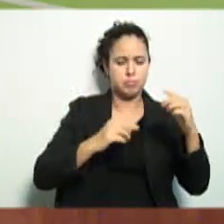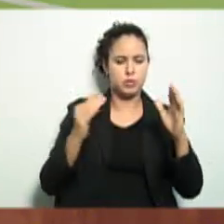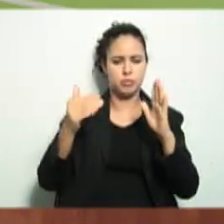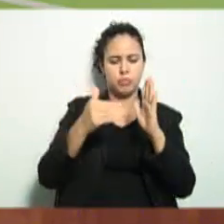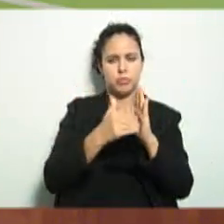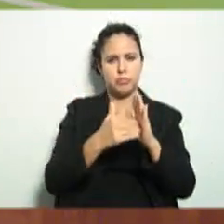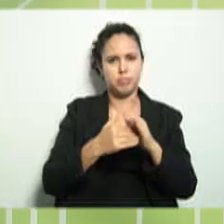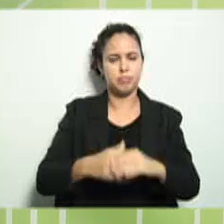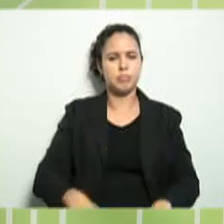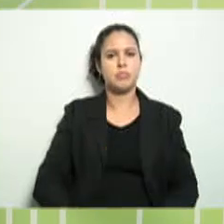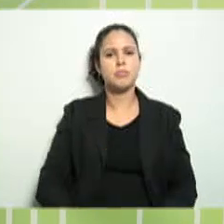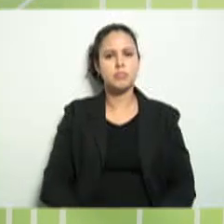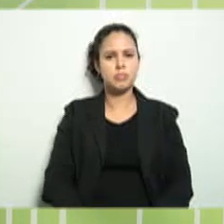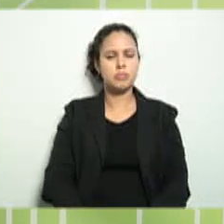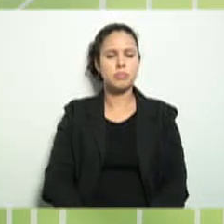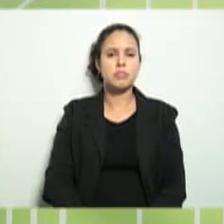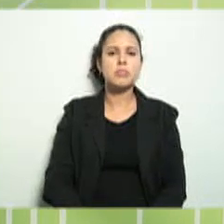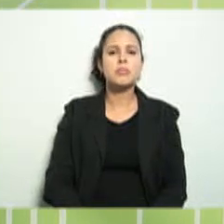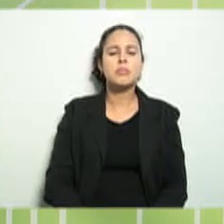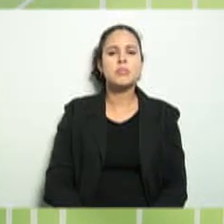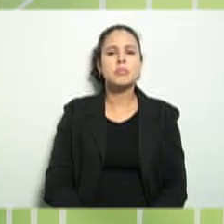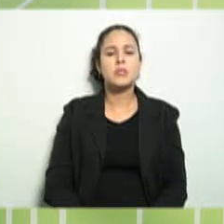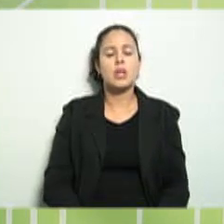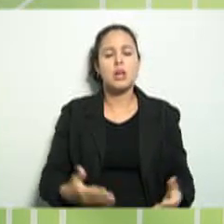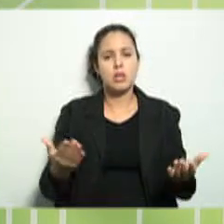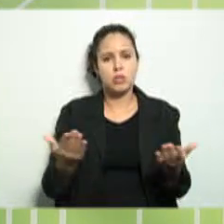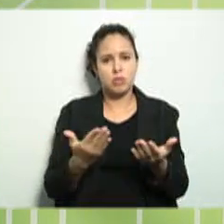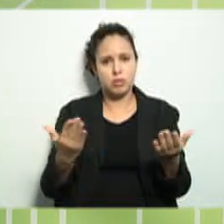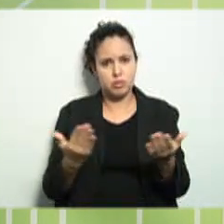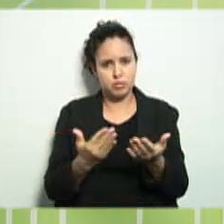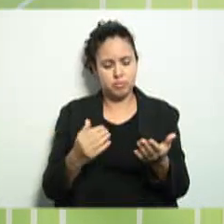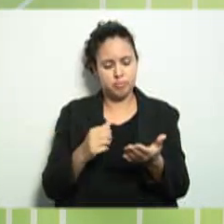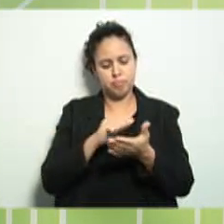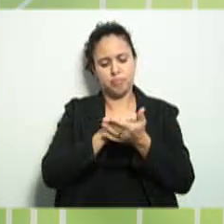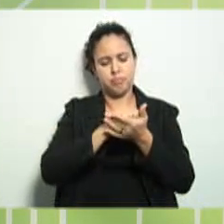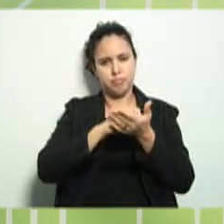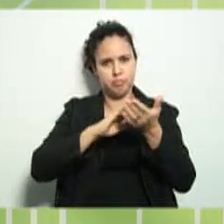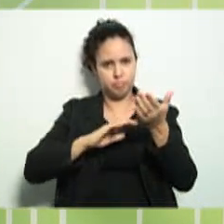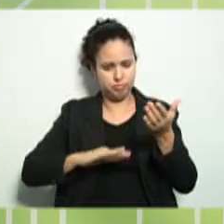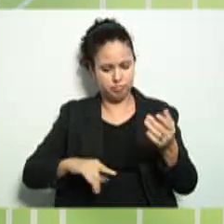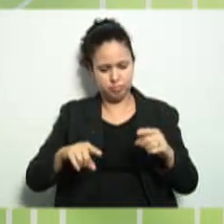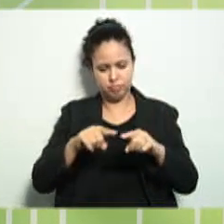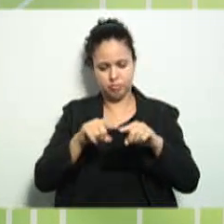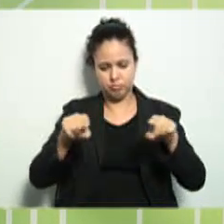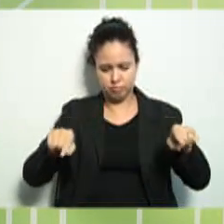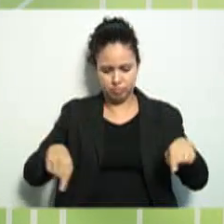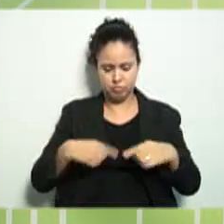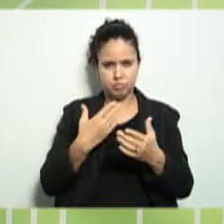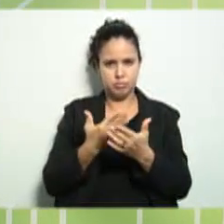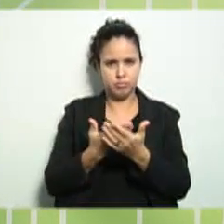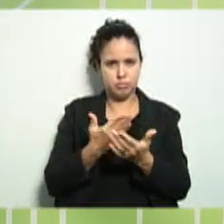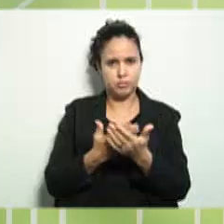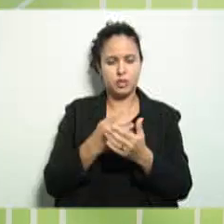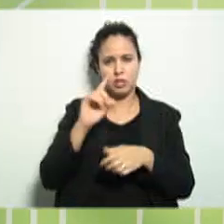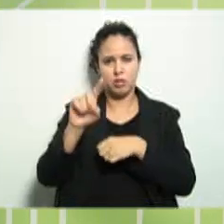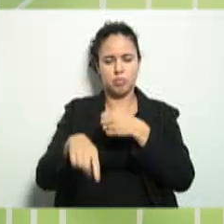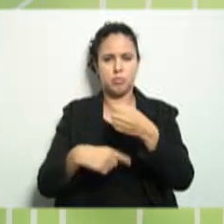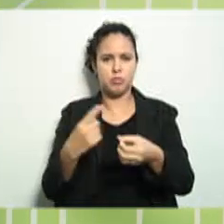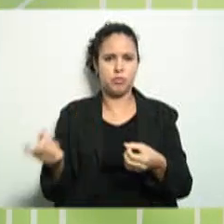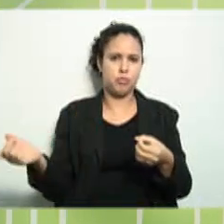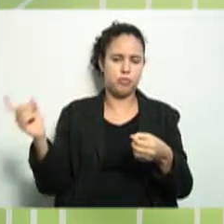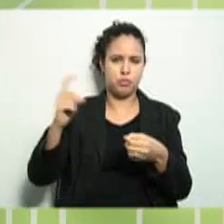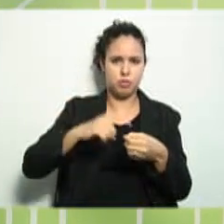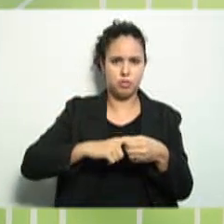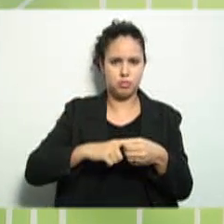produção. Bem, agora vamos para a nossa atividade de sala. Aguardamos vocês daqui a pouco.